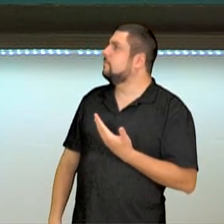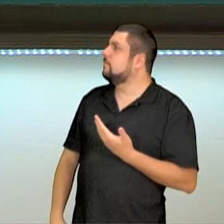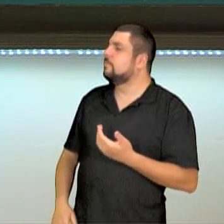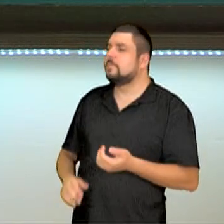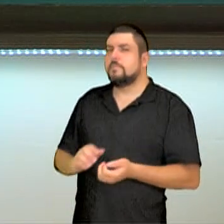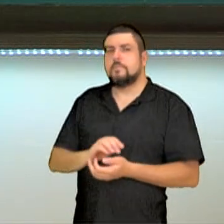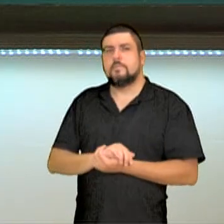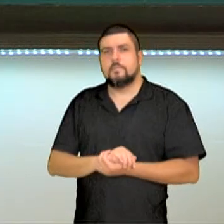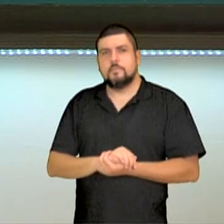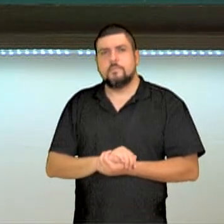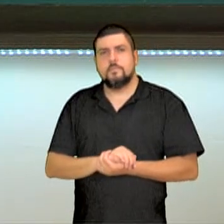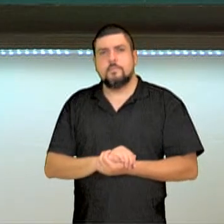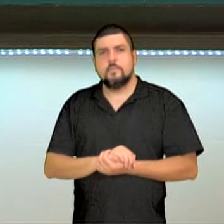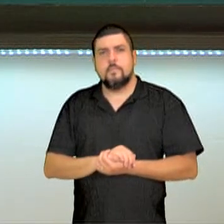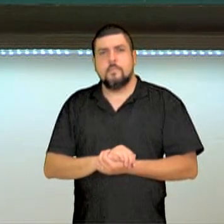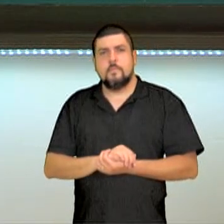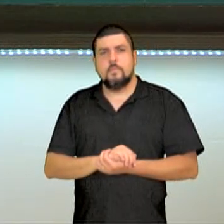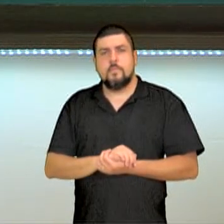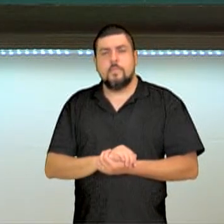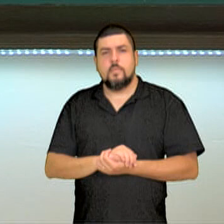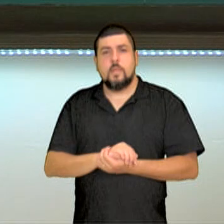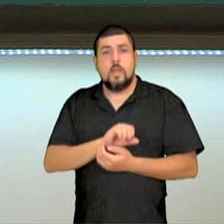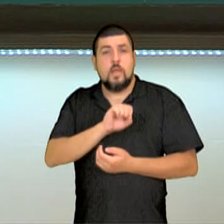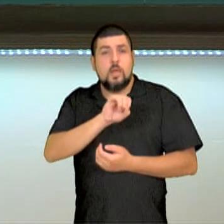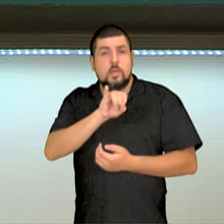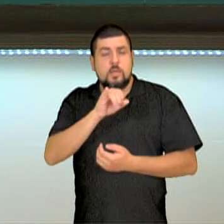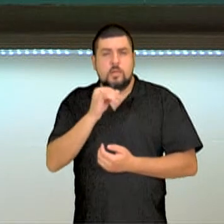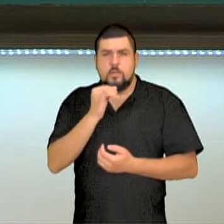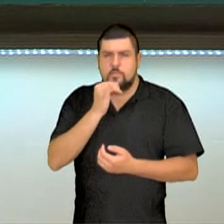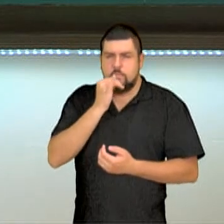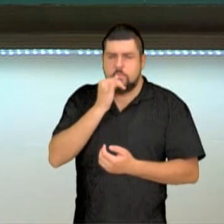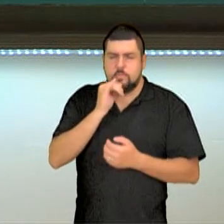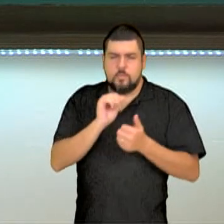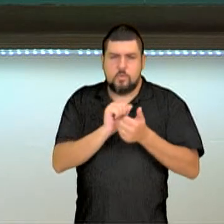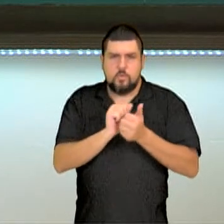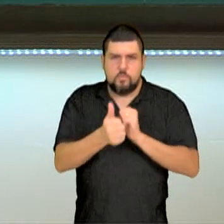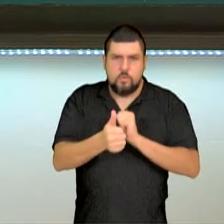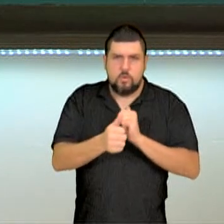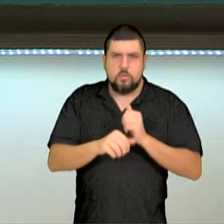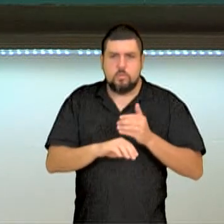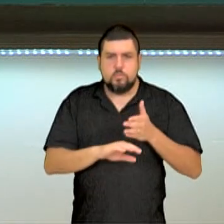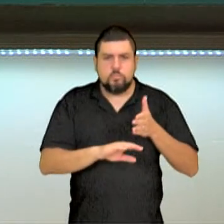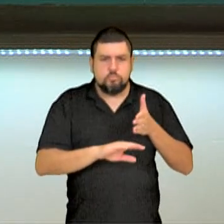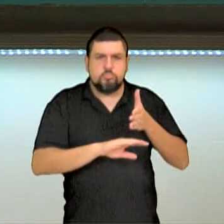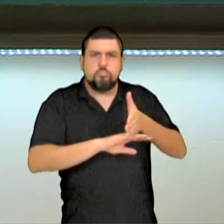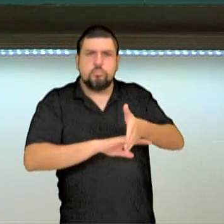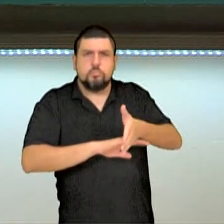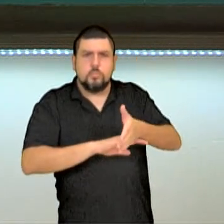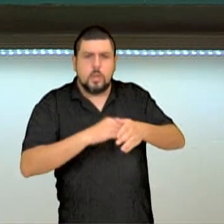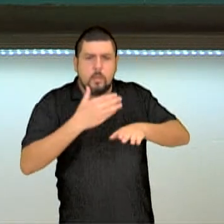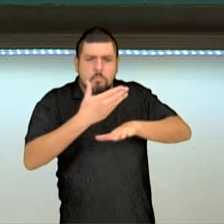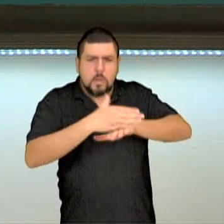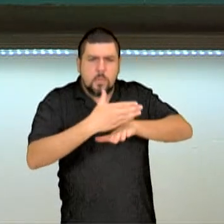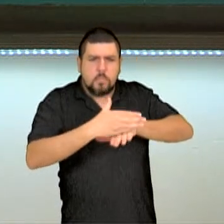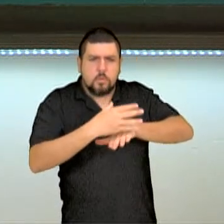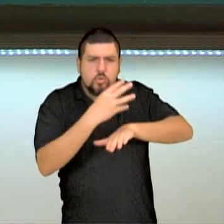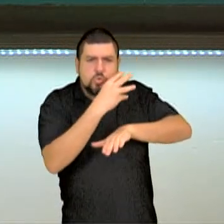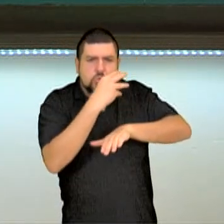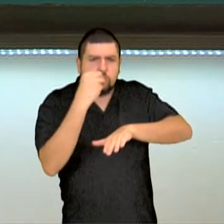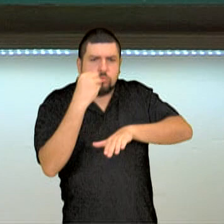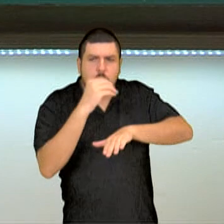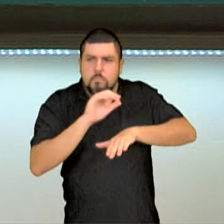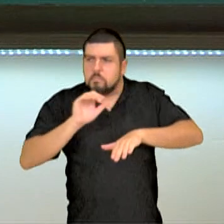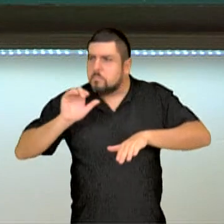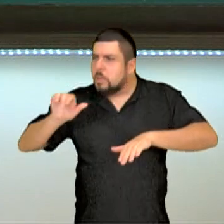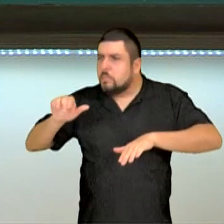por exemplo, você não conhece algum esporte, você vai praticar, você gosta, você vai falar para o seu amigo, olha, é muito legal, então vamos lá fazer. A mesma coisa